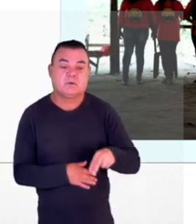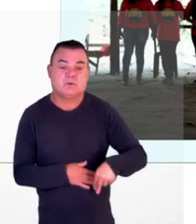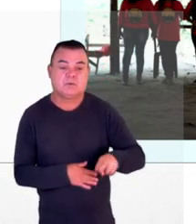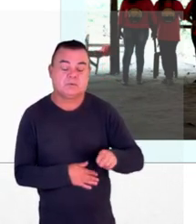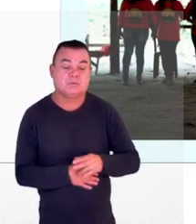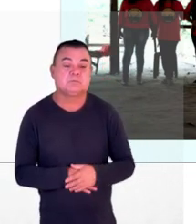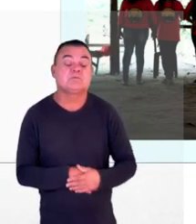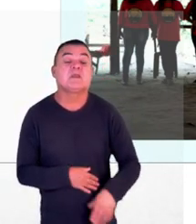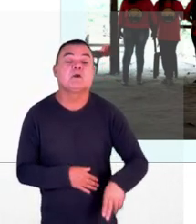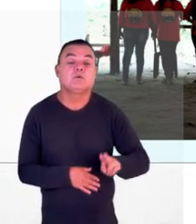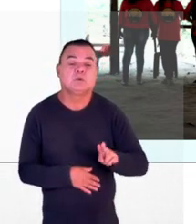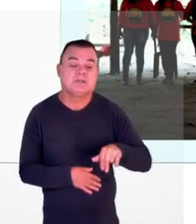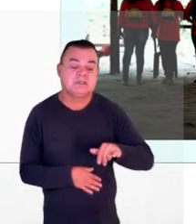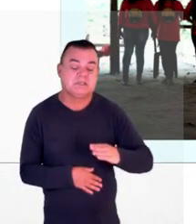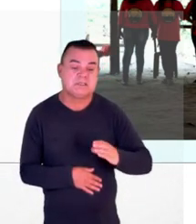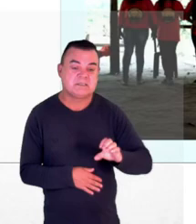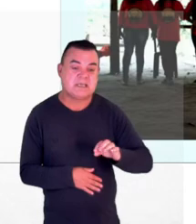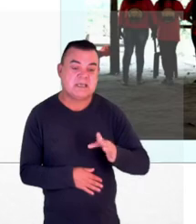Unicef